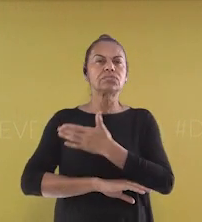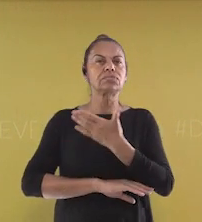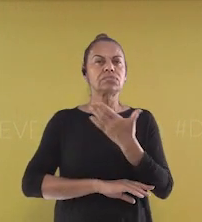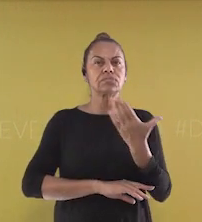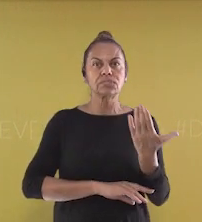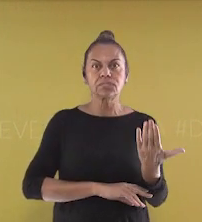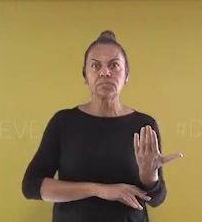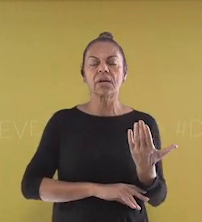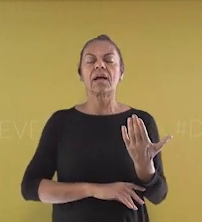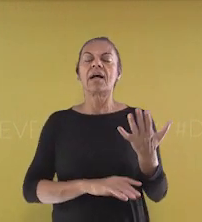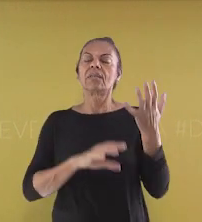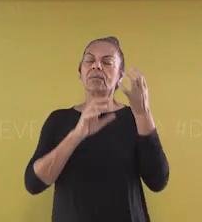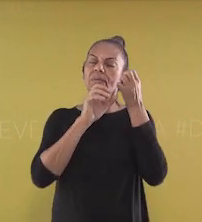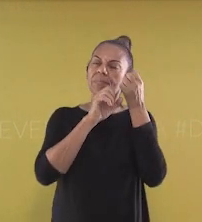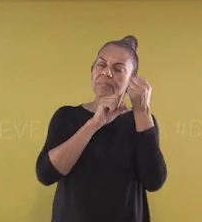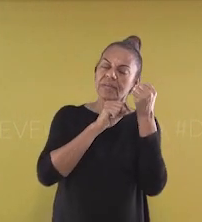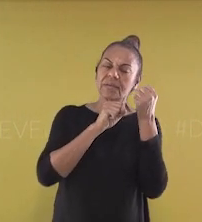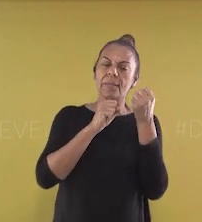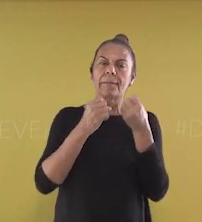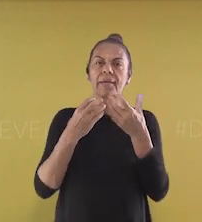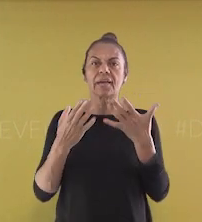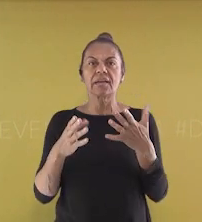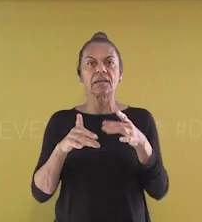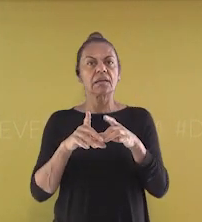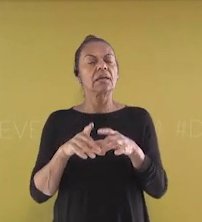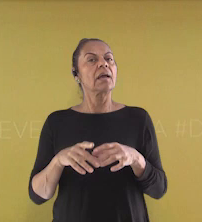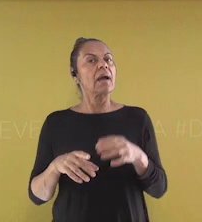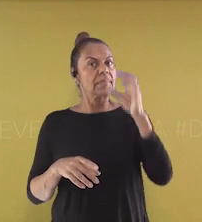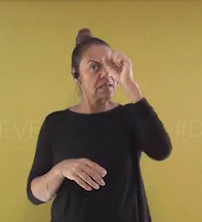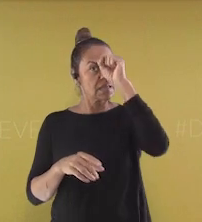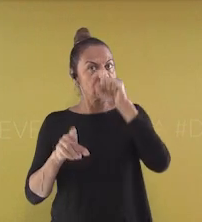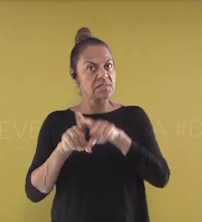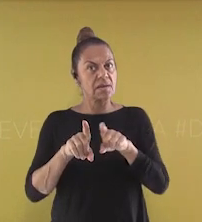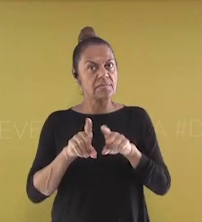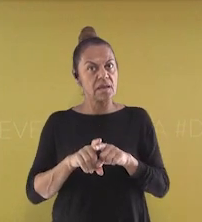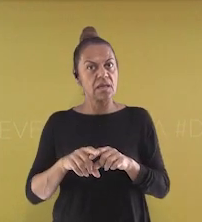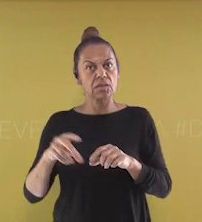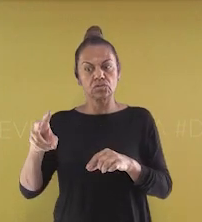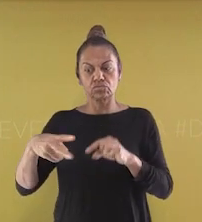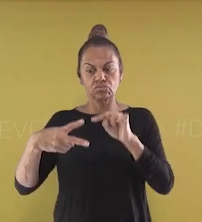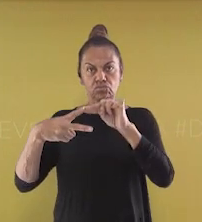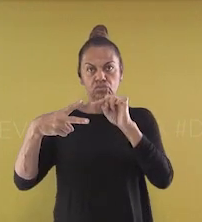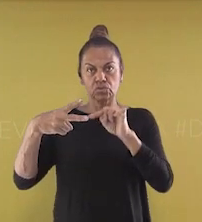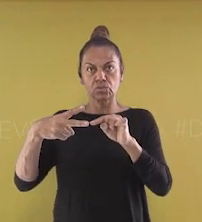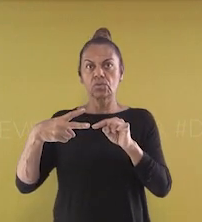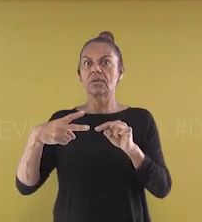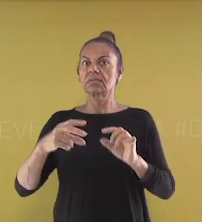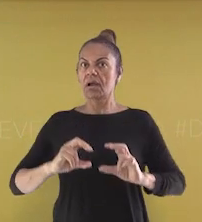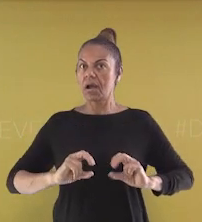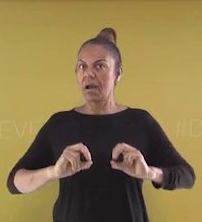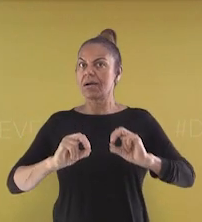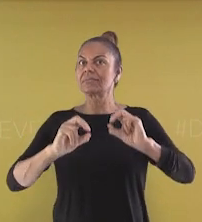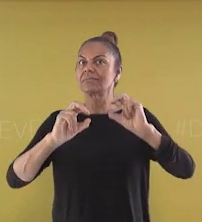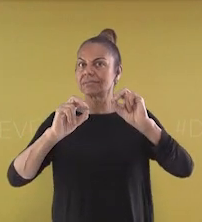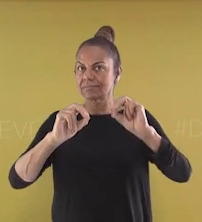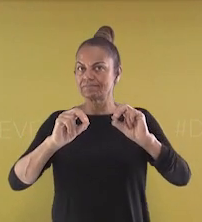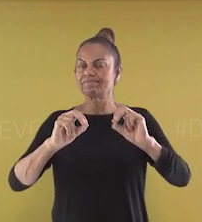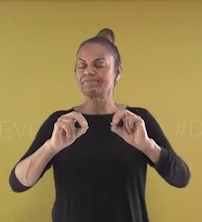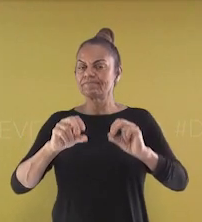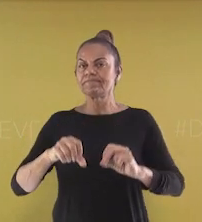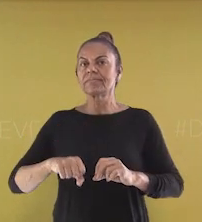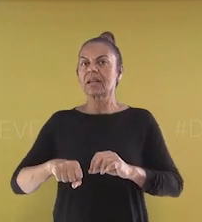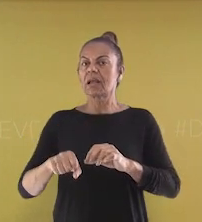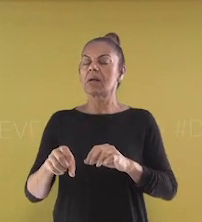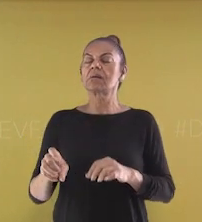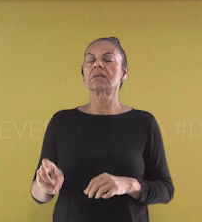sono. Conhecemos duas doenças que atualmente mais acometem os capixabas, o câncer de próstata e o câncer de